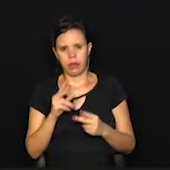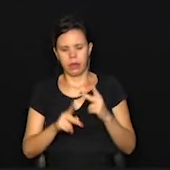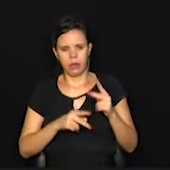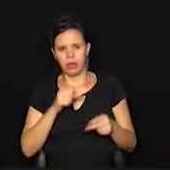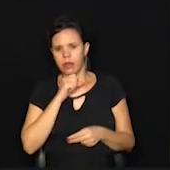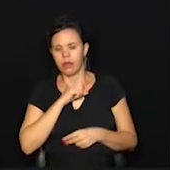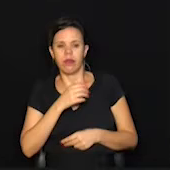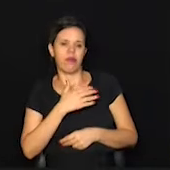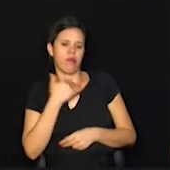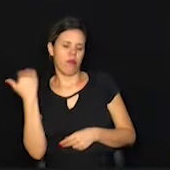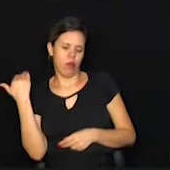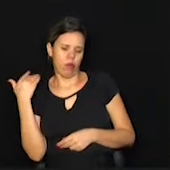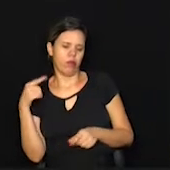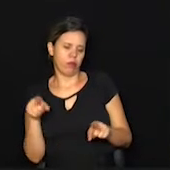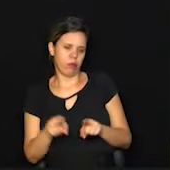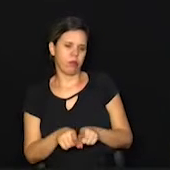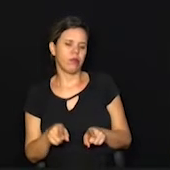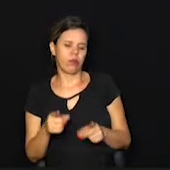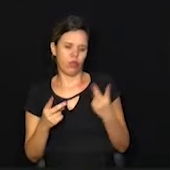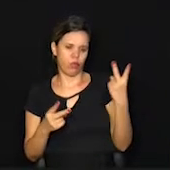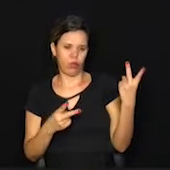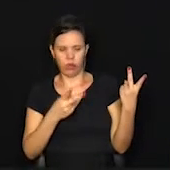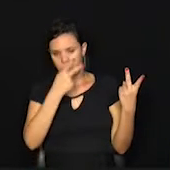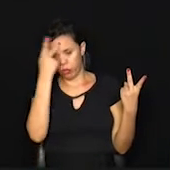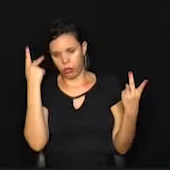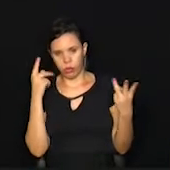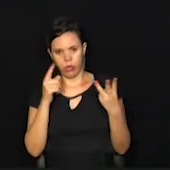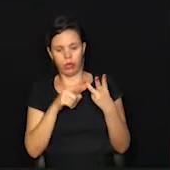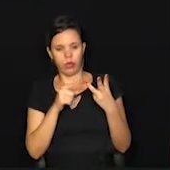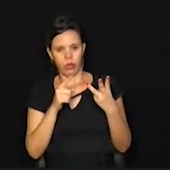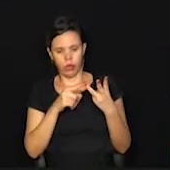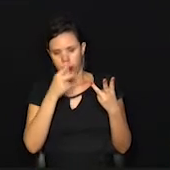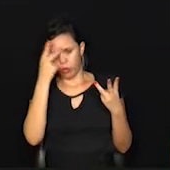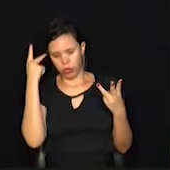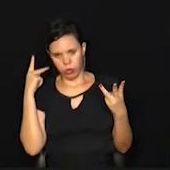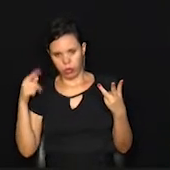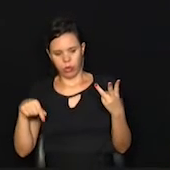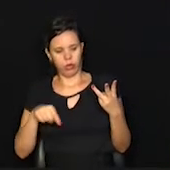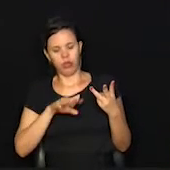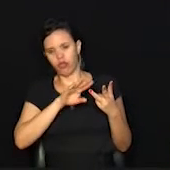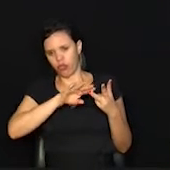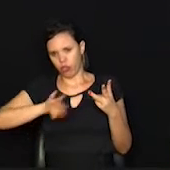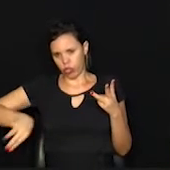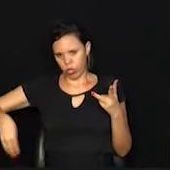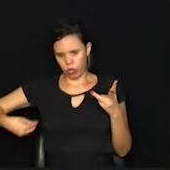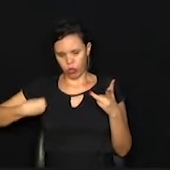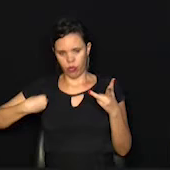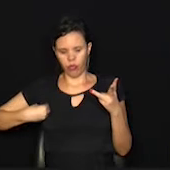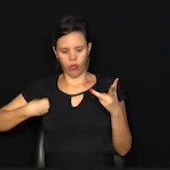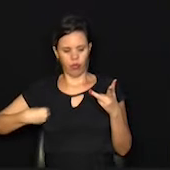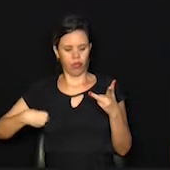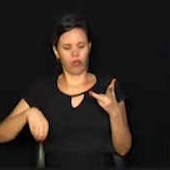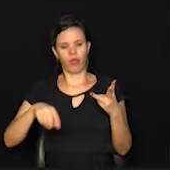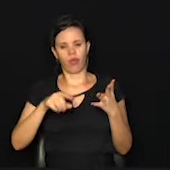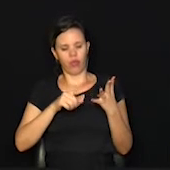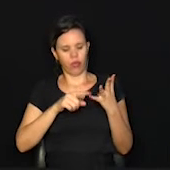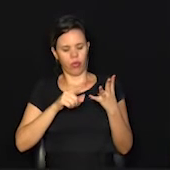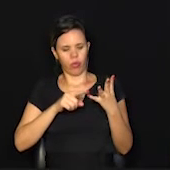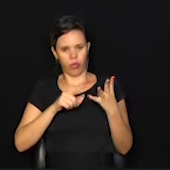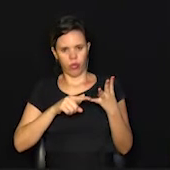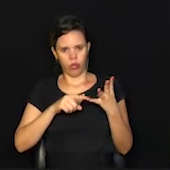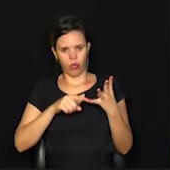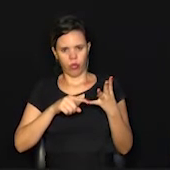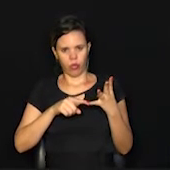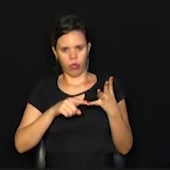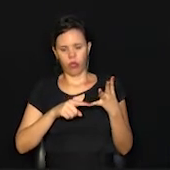duas pessoas uma terceira pessoa que estava na casa tinha sido retirada com vida e uma quarta pessoa